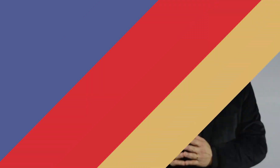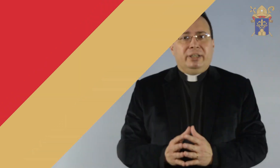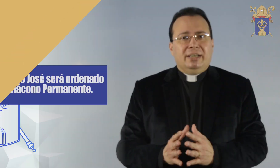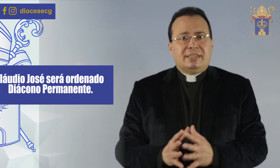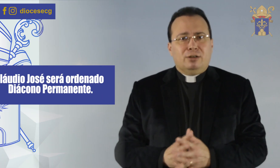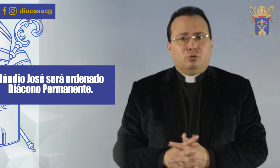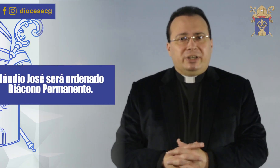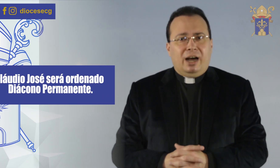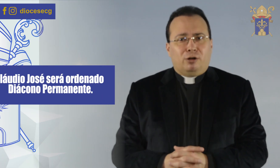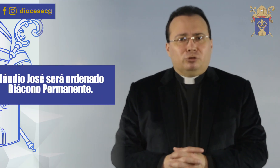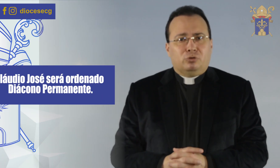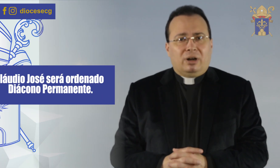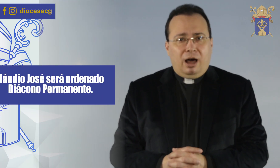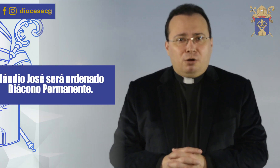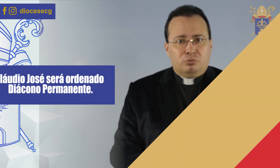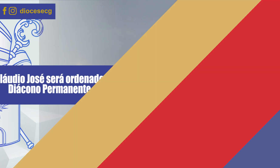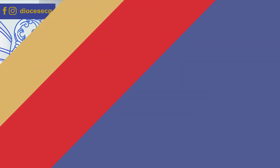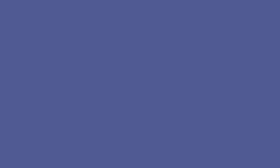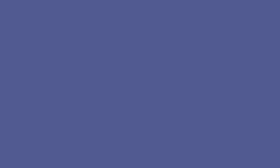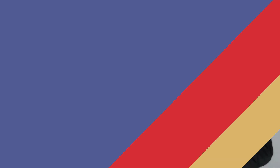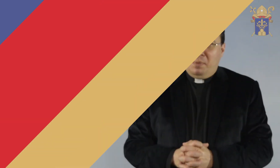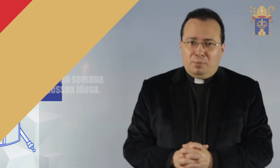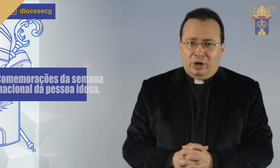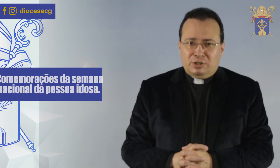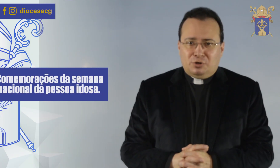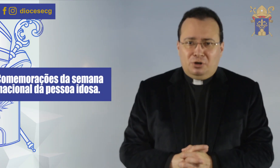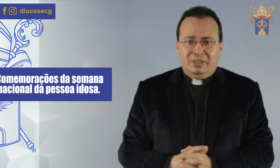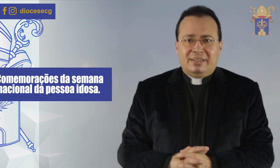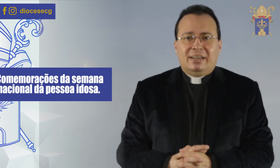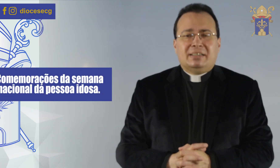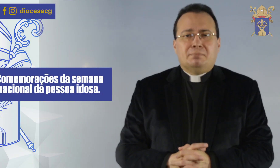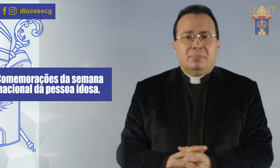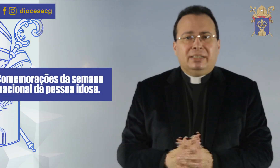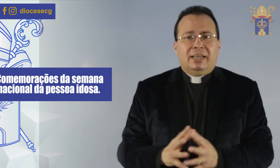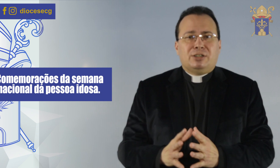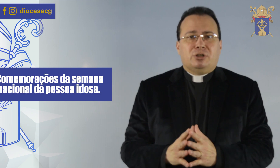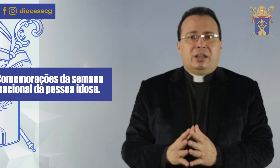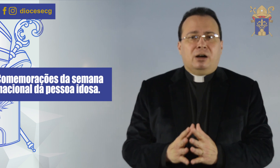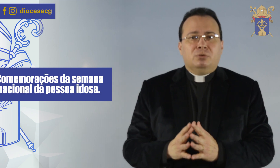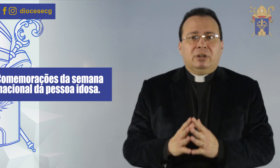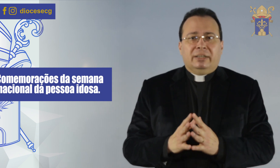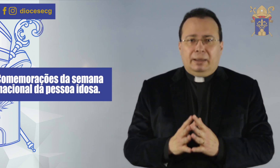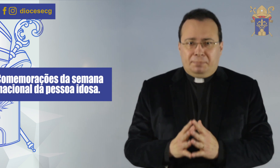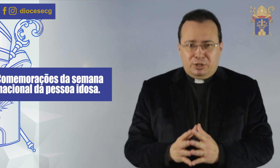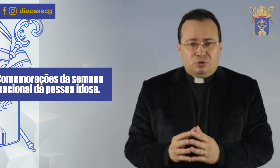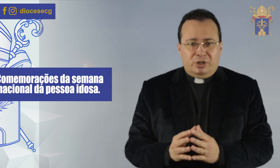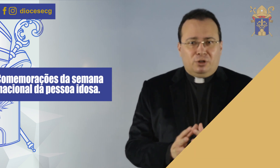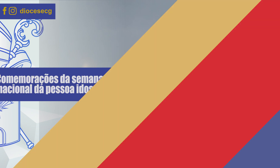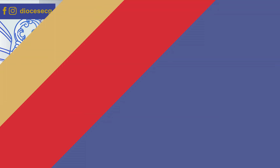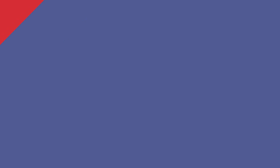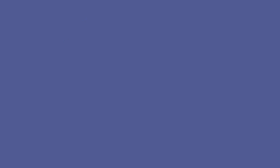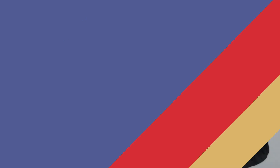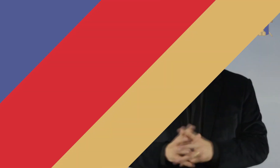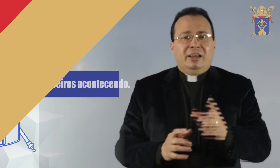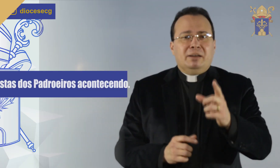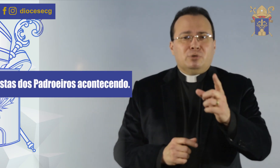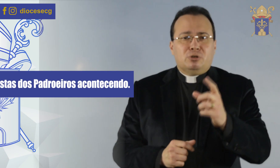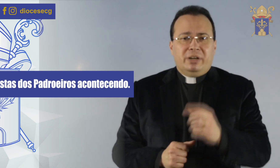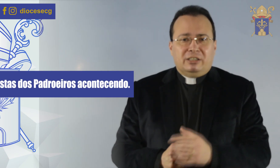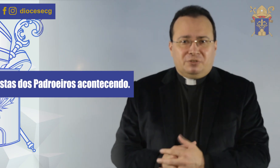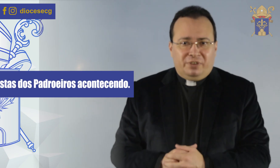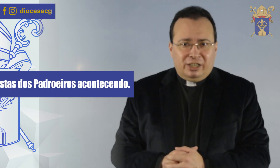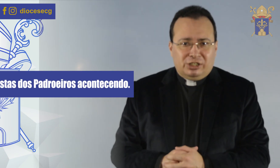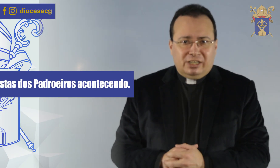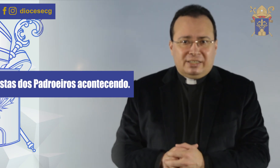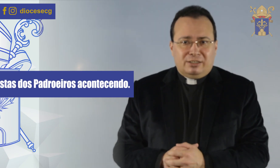Trindade. Ordenação do diácono Cláudio. Comemorações da Semana Nacional da Pessoa Idosa. Falaremos